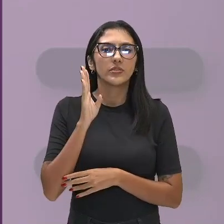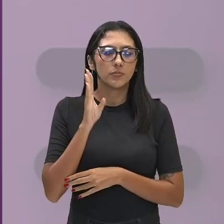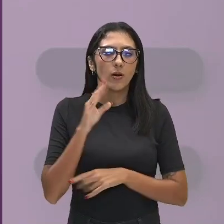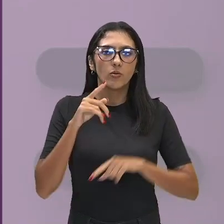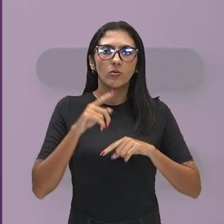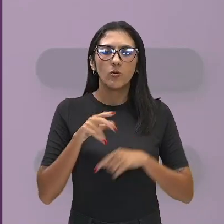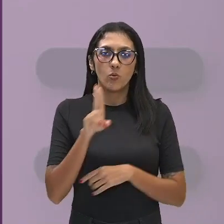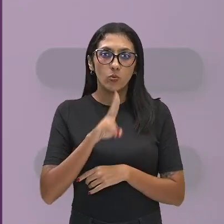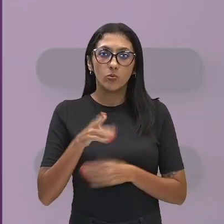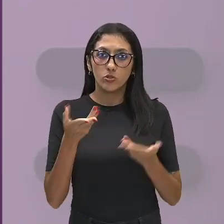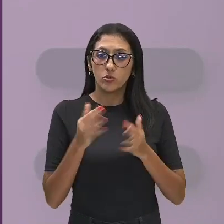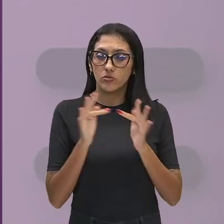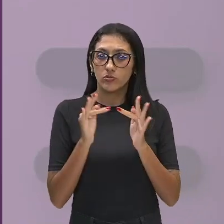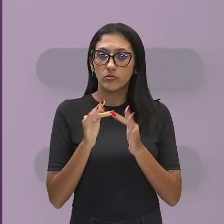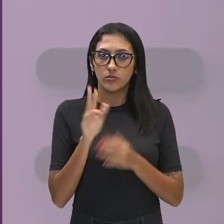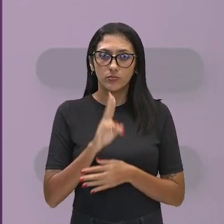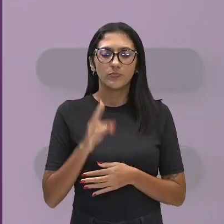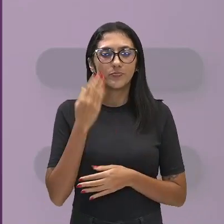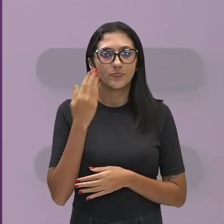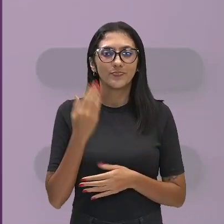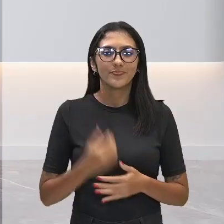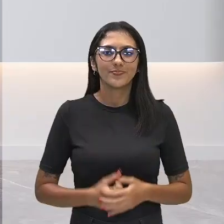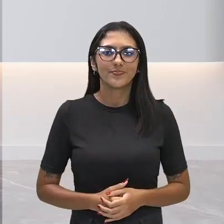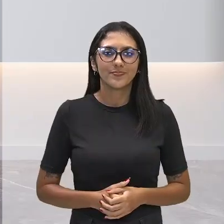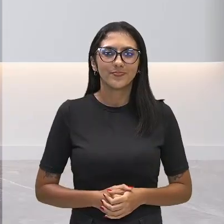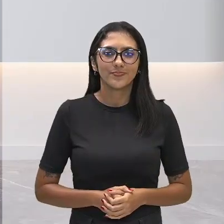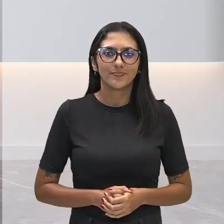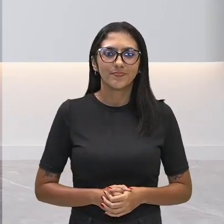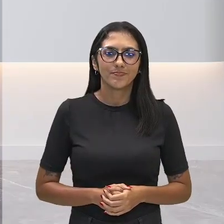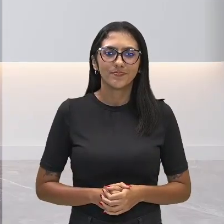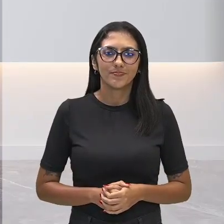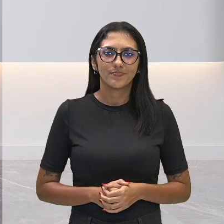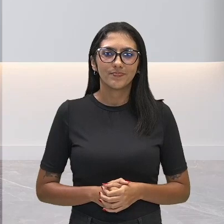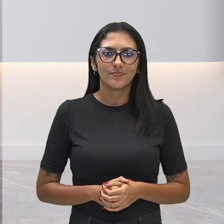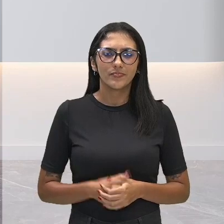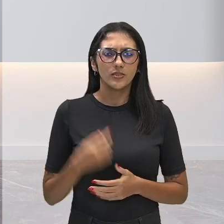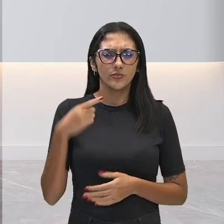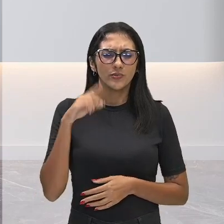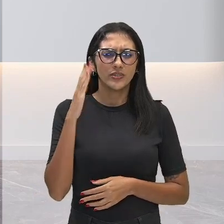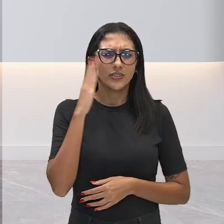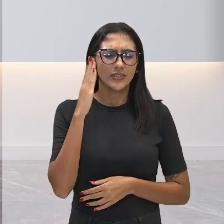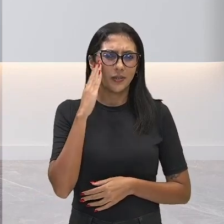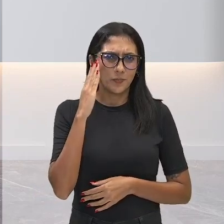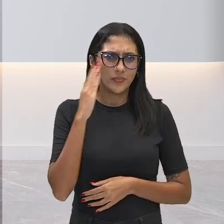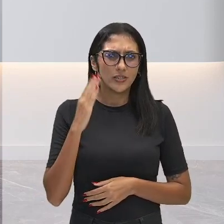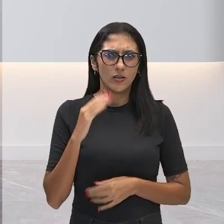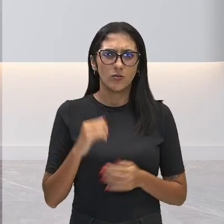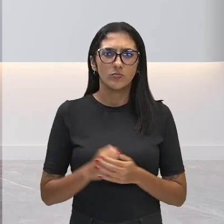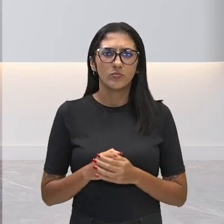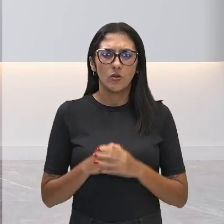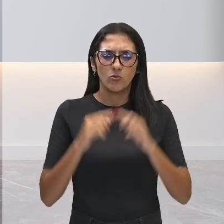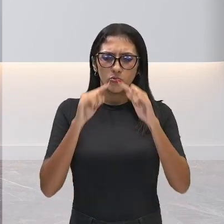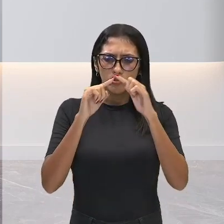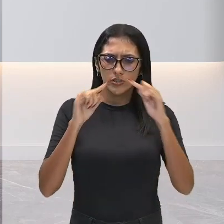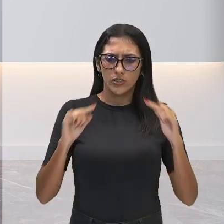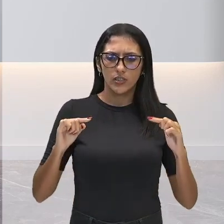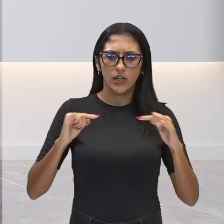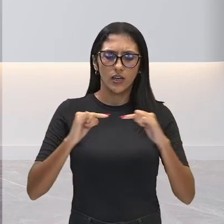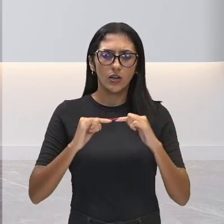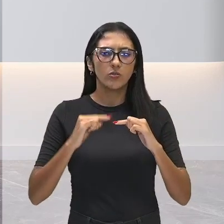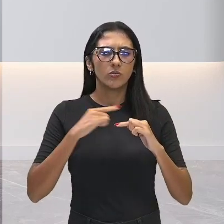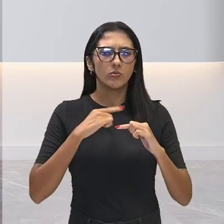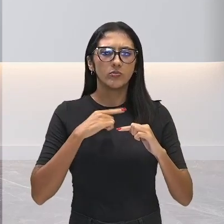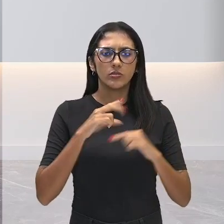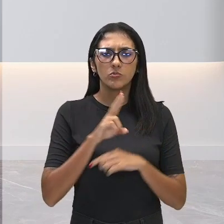para a gente estudar o teorema. Vejam só. Vocês sabiam que os lados de um triângulo retângulo recebem nomes